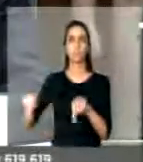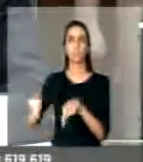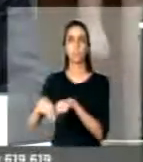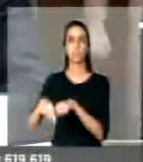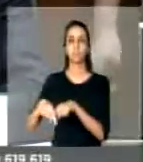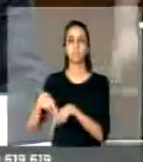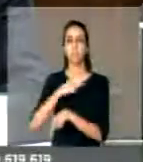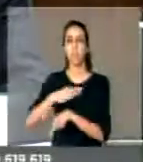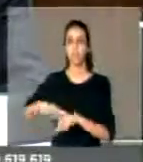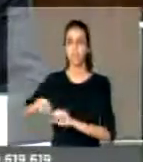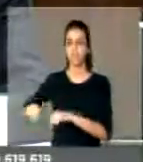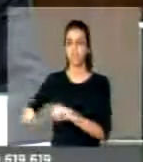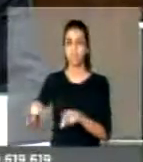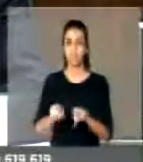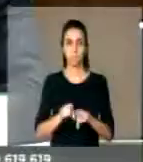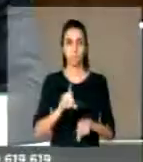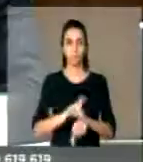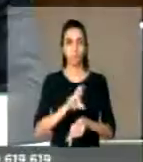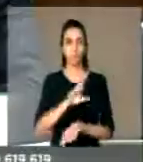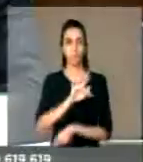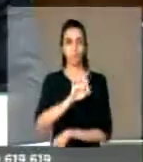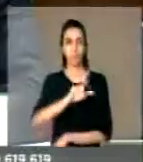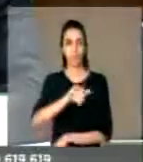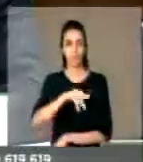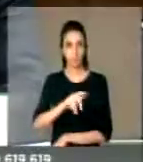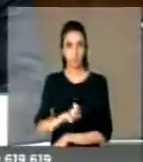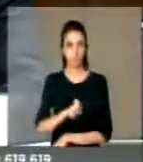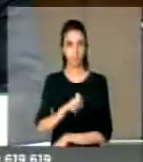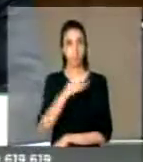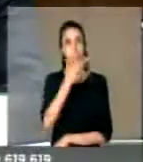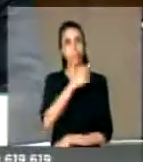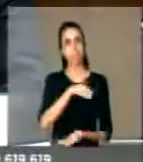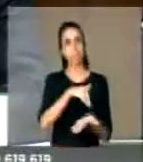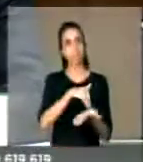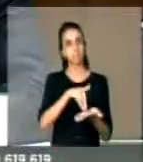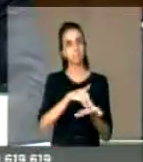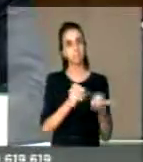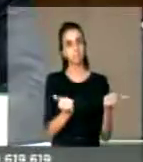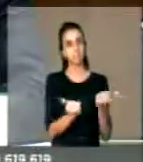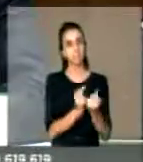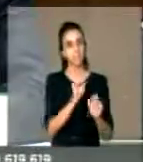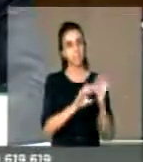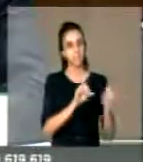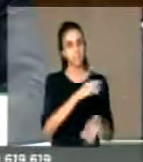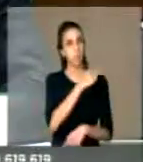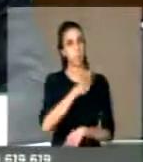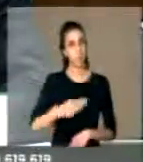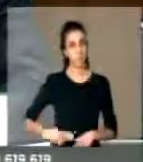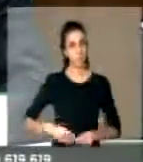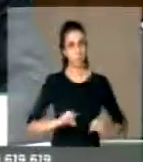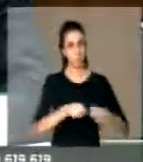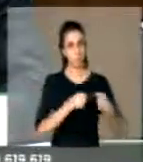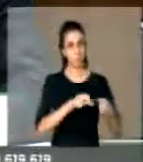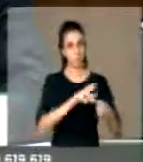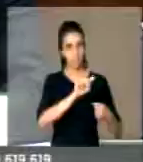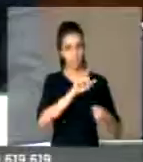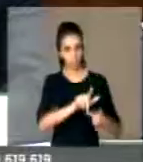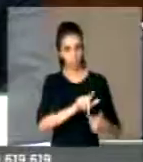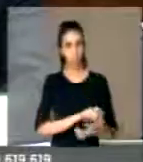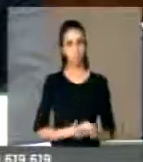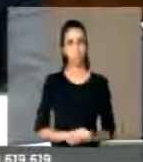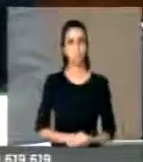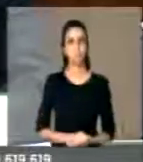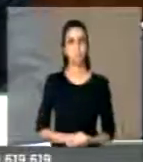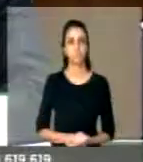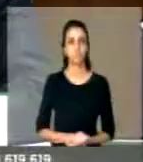Defesa, e também do doutor Felipe Salgado, assessor especial do gabinete do ministro da Defesa, Raul Jugman. E